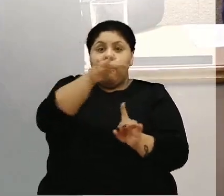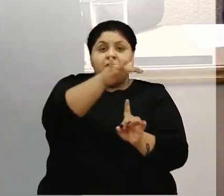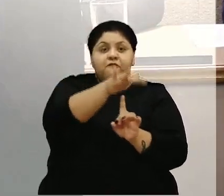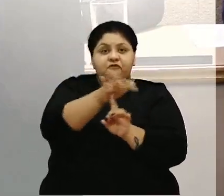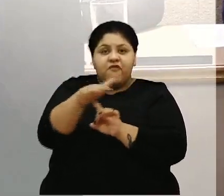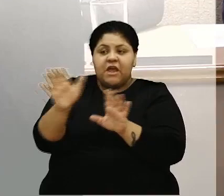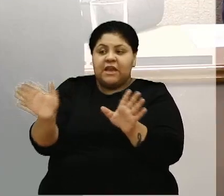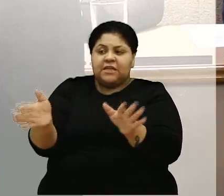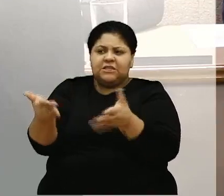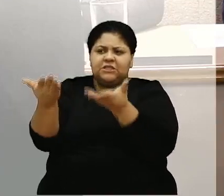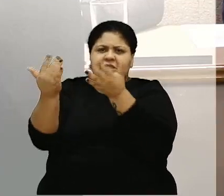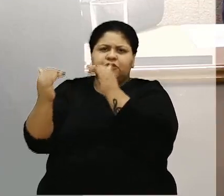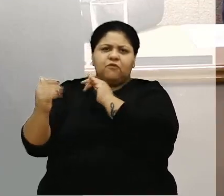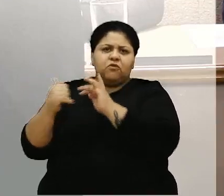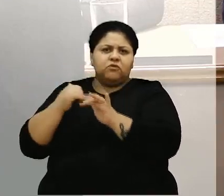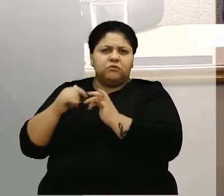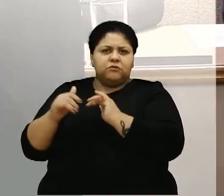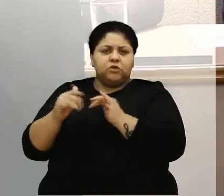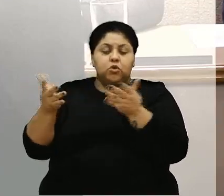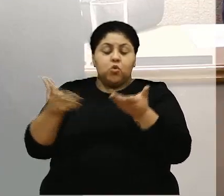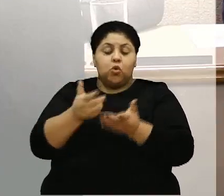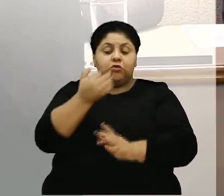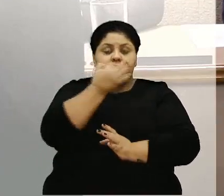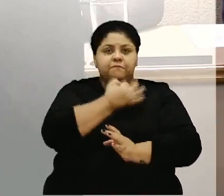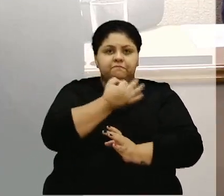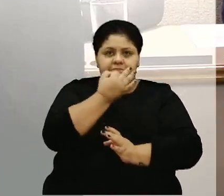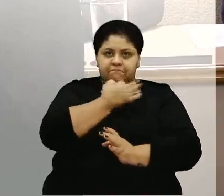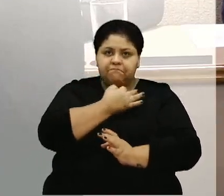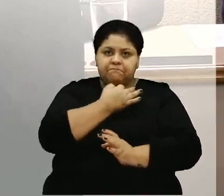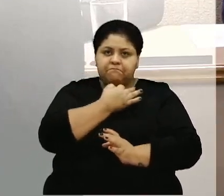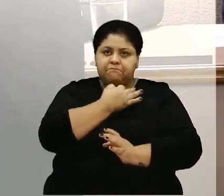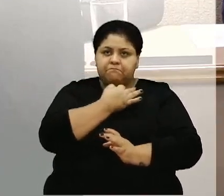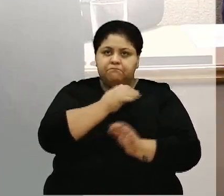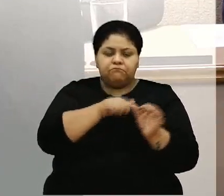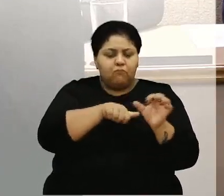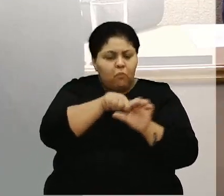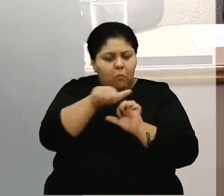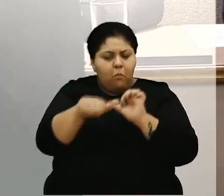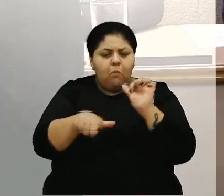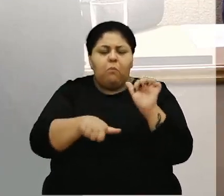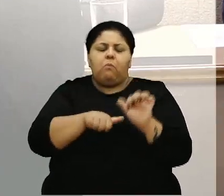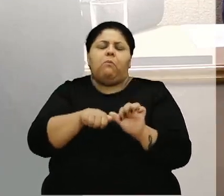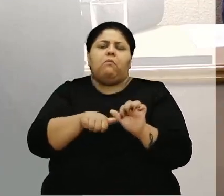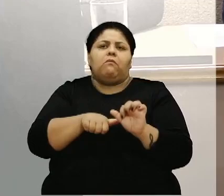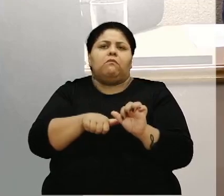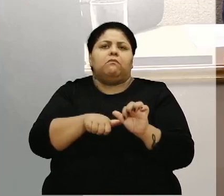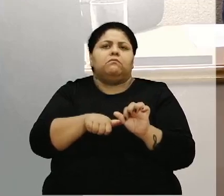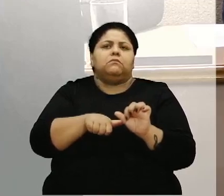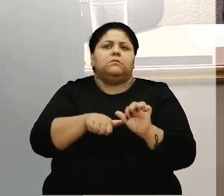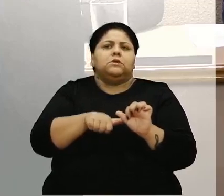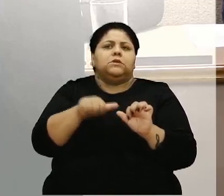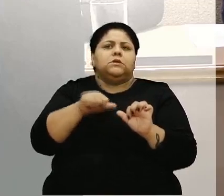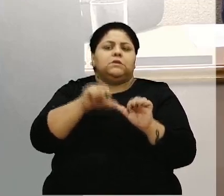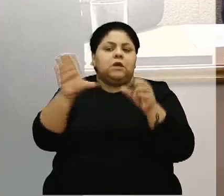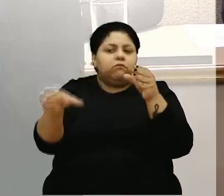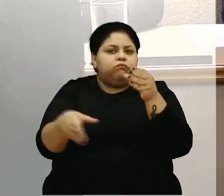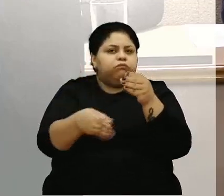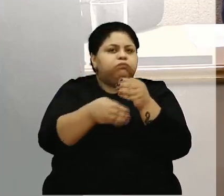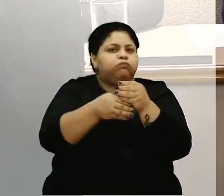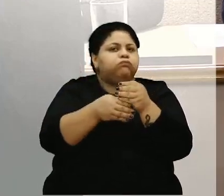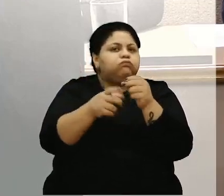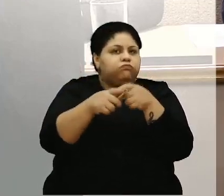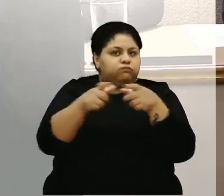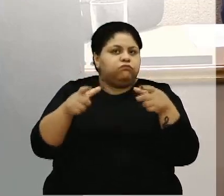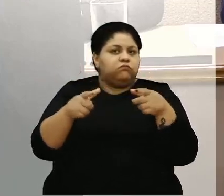os movimentos, e hoje Caxias do Sul restabeleceu e tem um incremento muito grande. E eu,